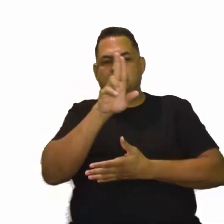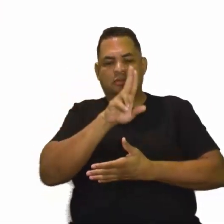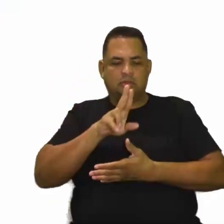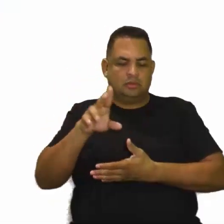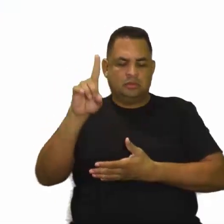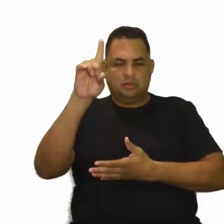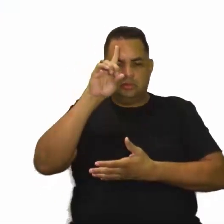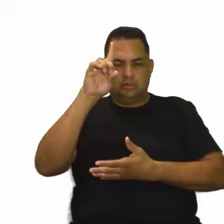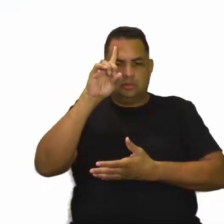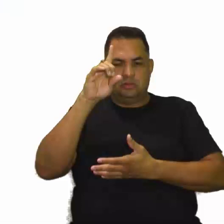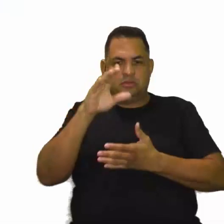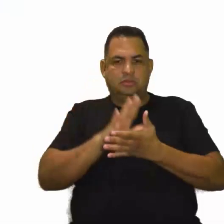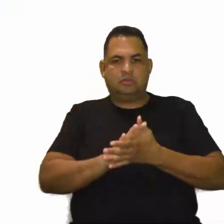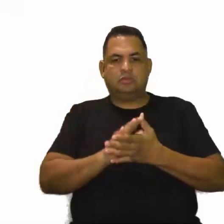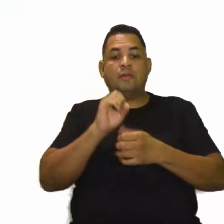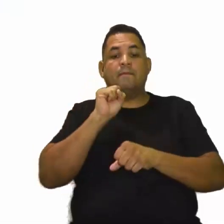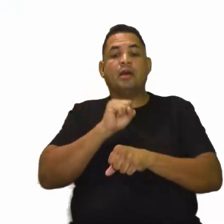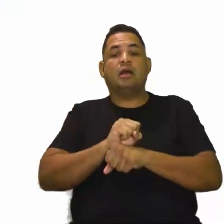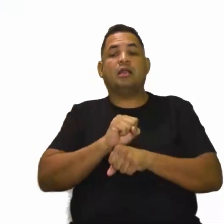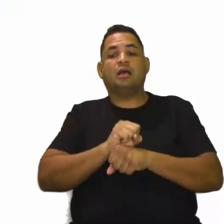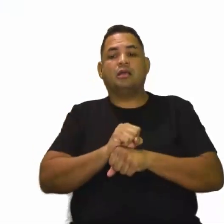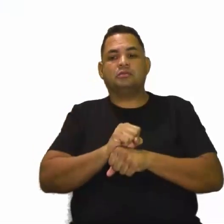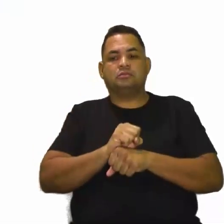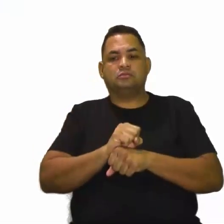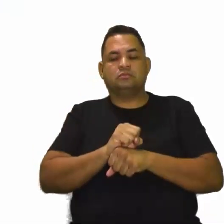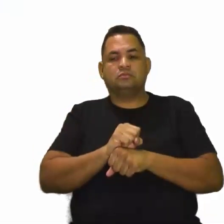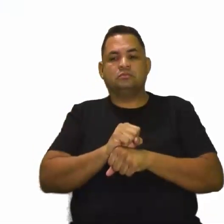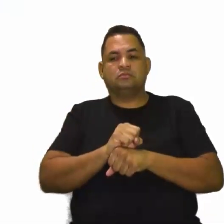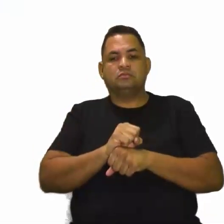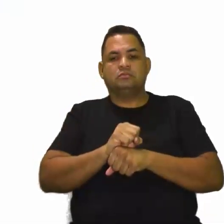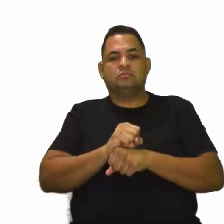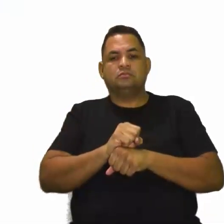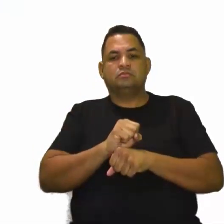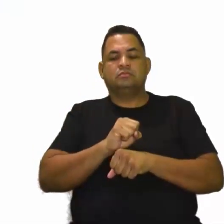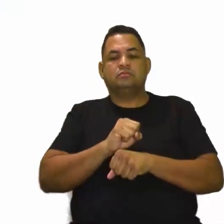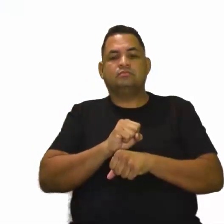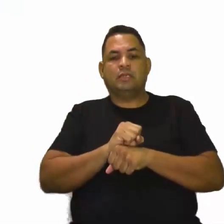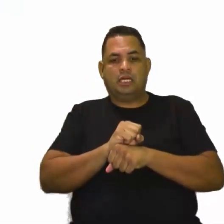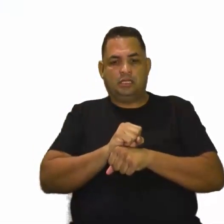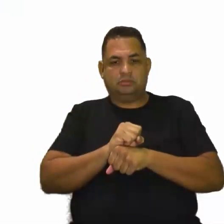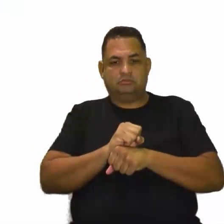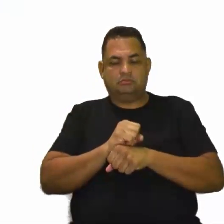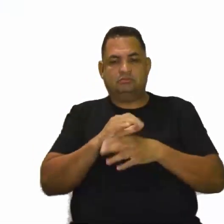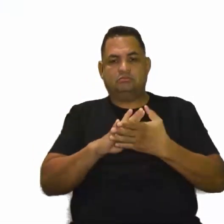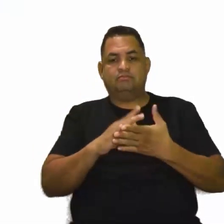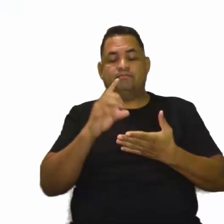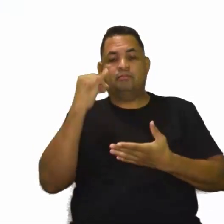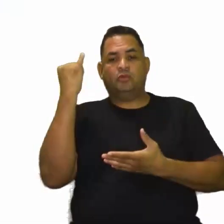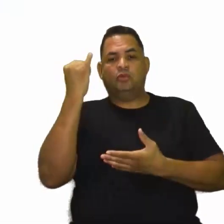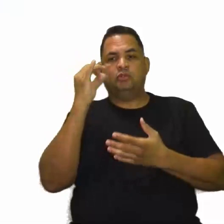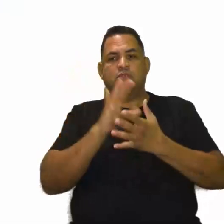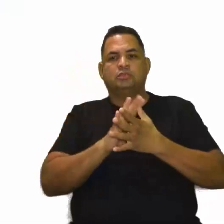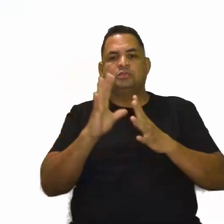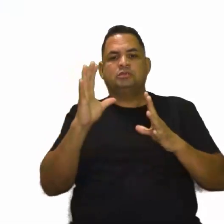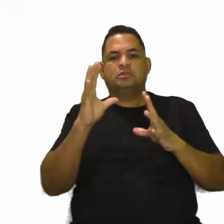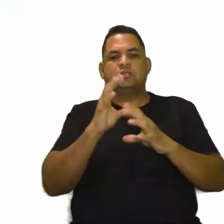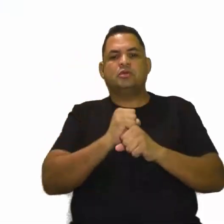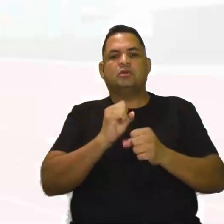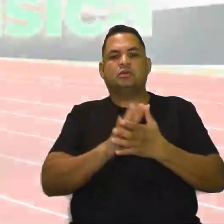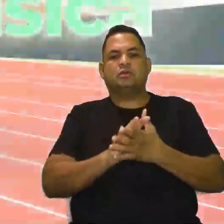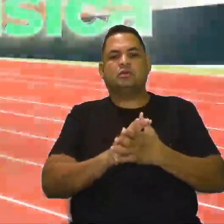gastar diariamente no repouso. Então, é importante calcular isso. Então, gente, revisão